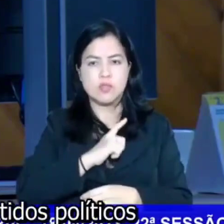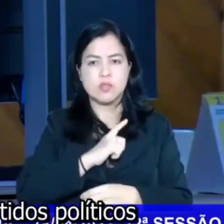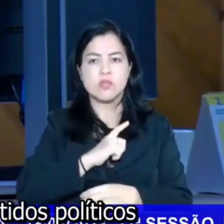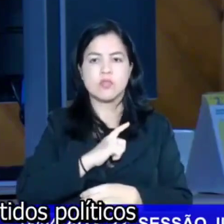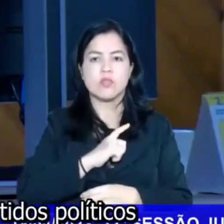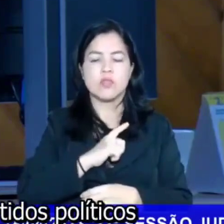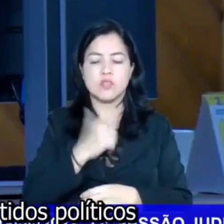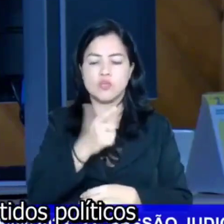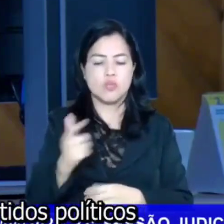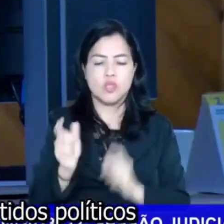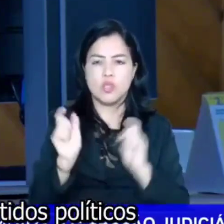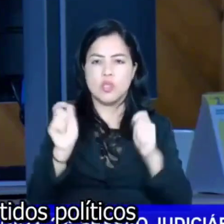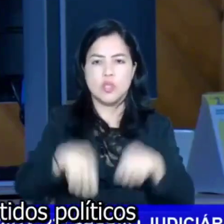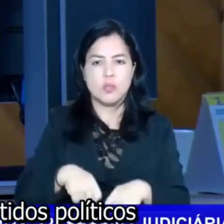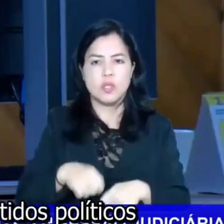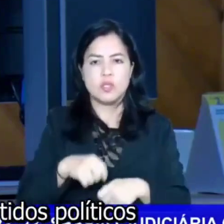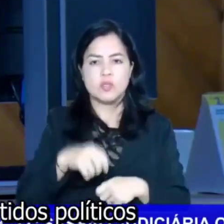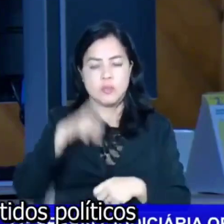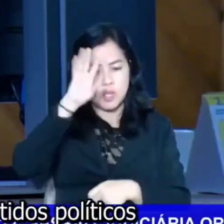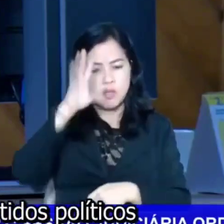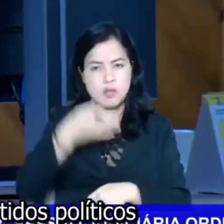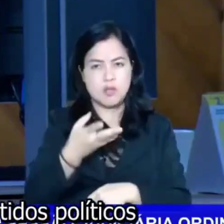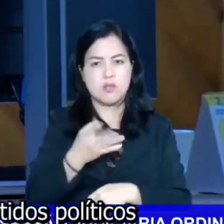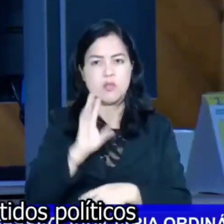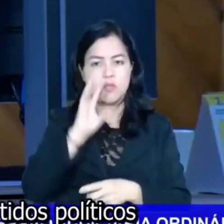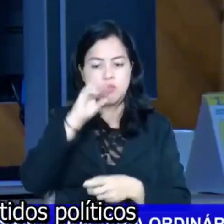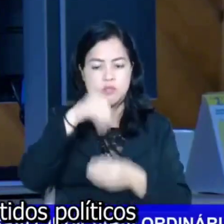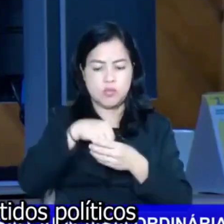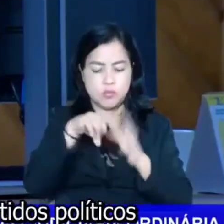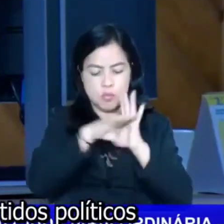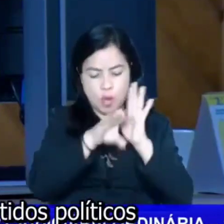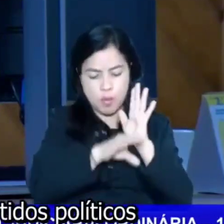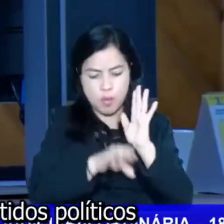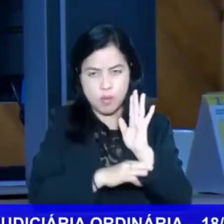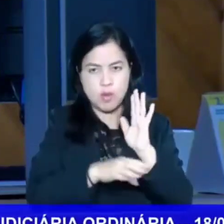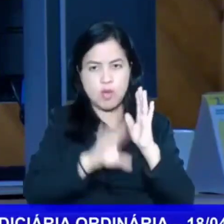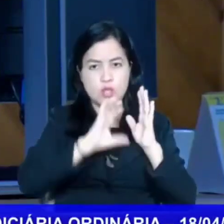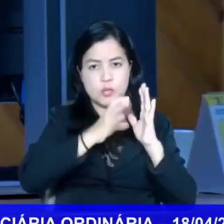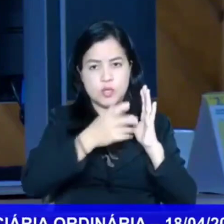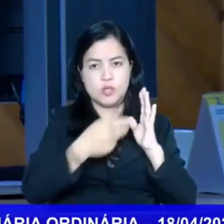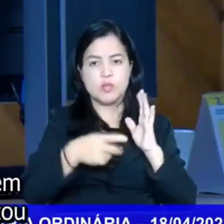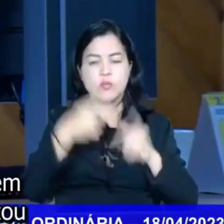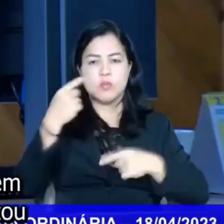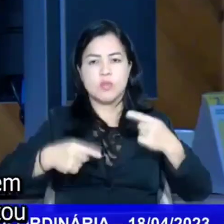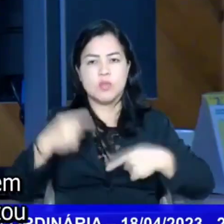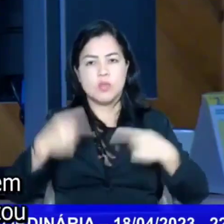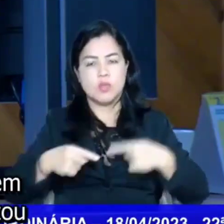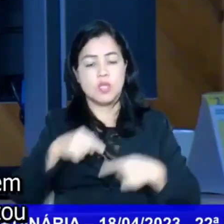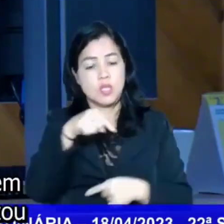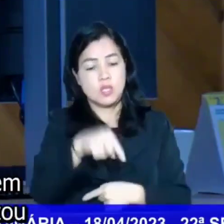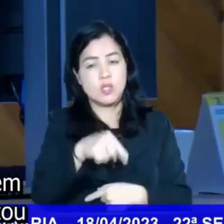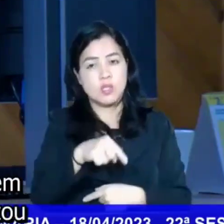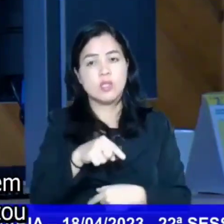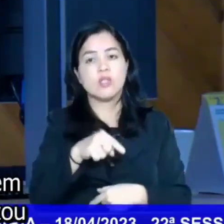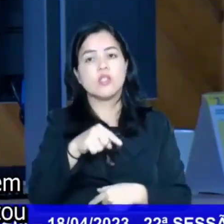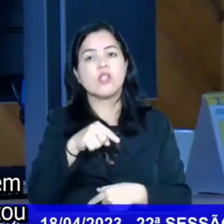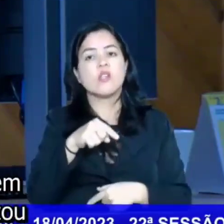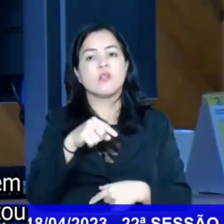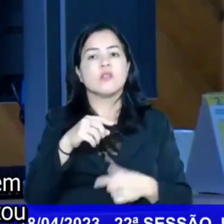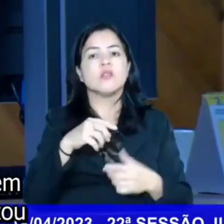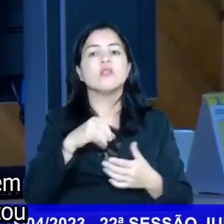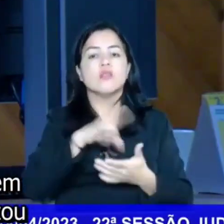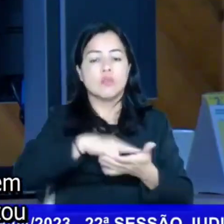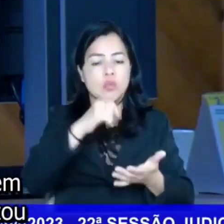possui competência para resolver matéria interna corpore dos partidos políticos. E essa matéria afeta a justiça